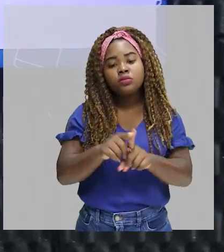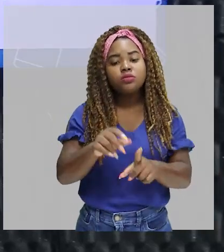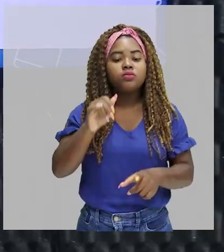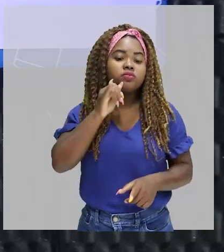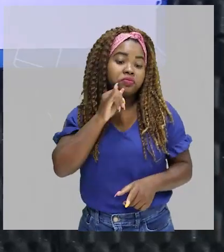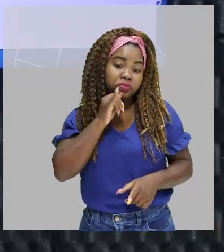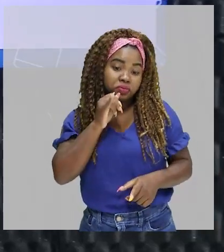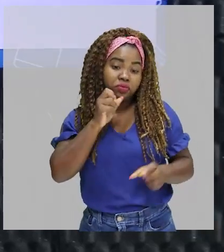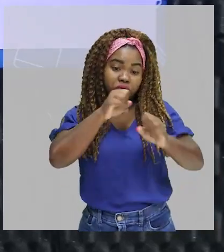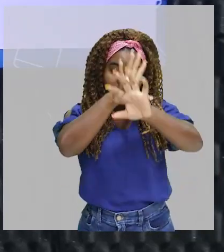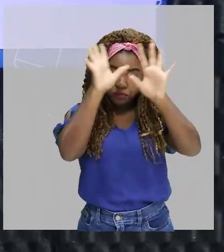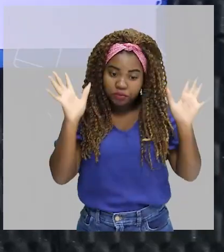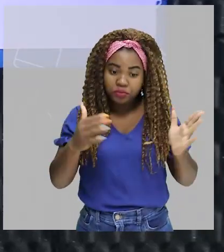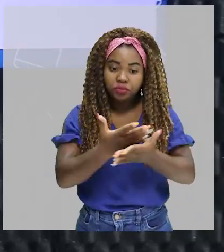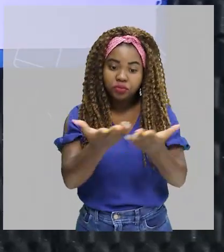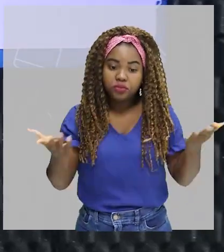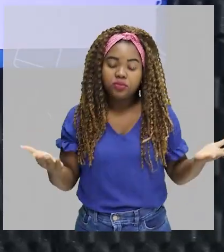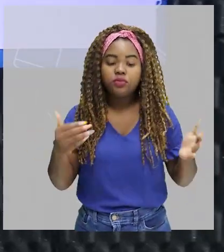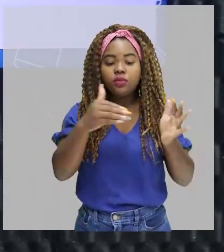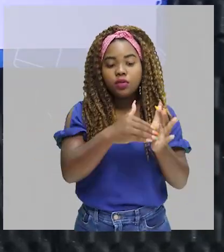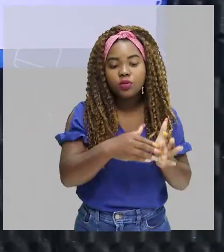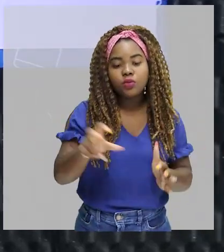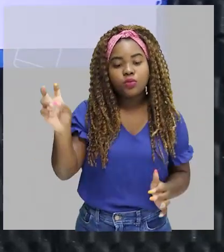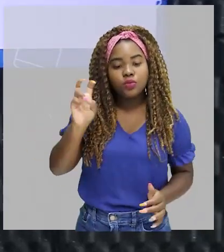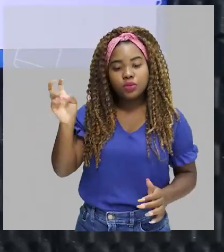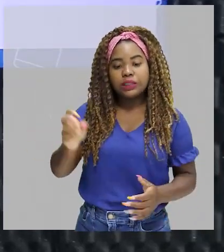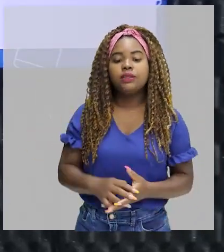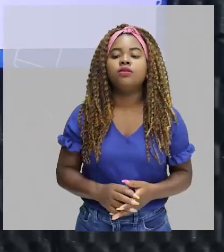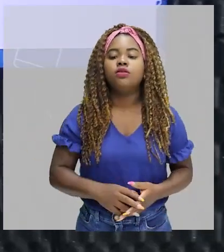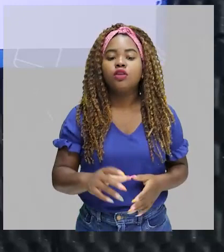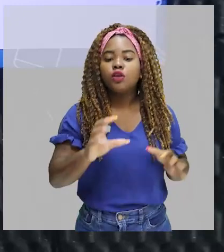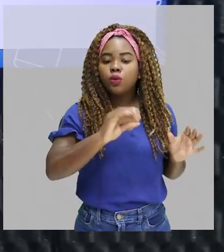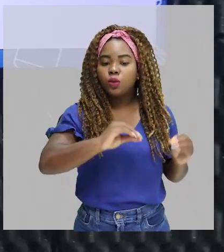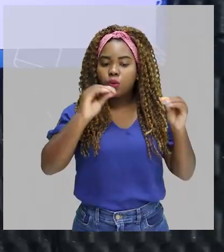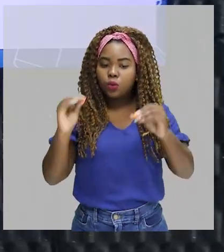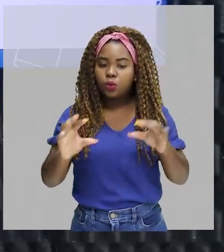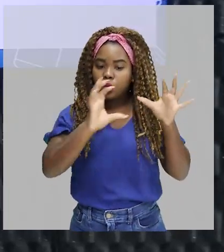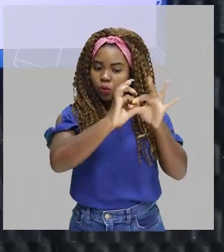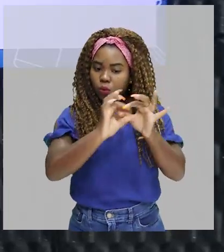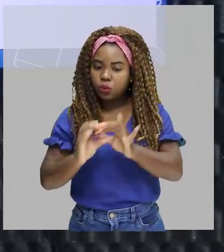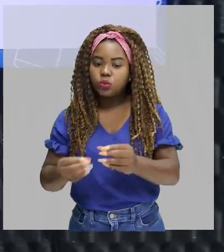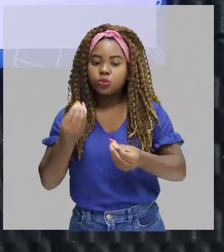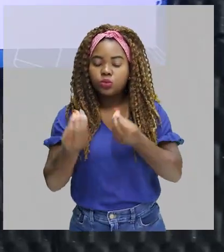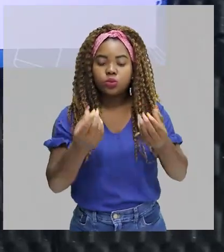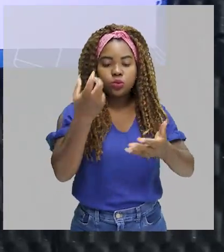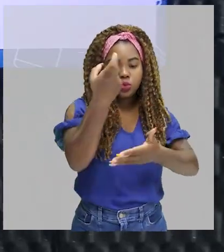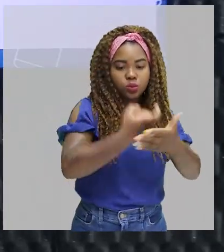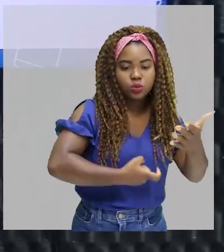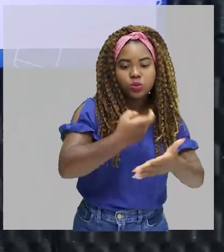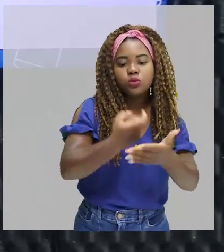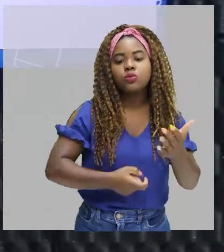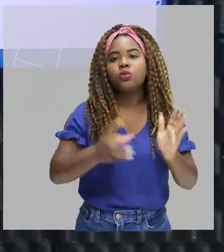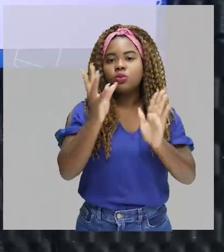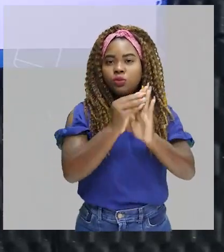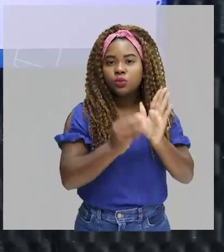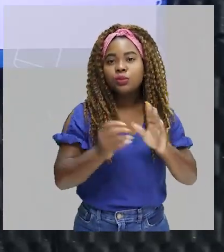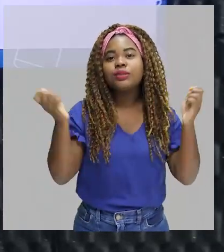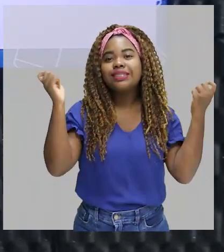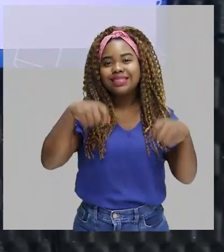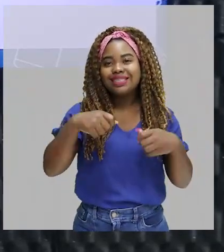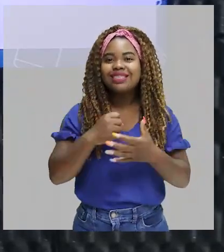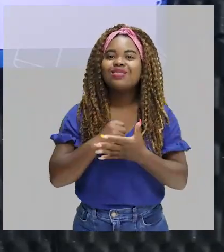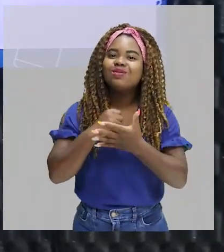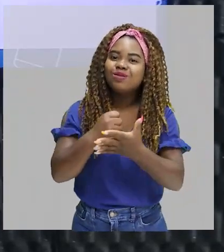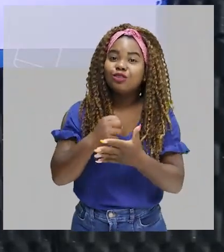para vocês e, por fim, eu demonstro em contexto de que forma que esse conteúdo pode te ajudar